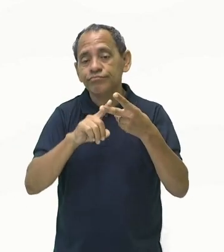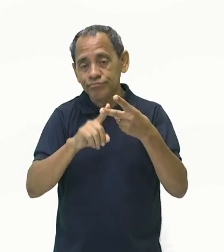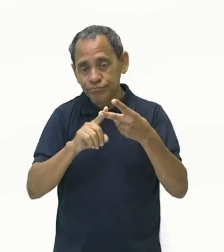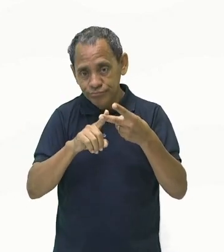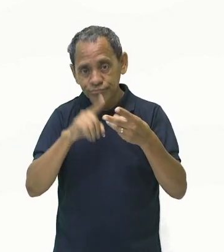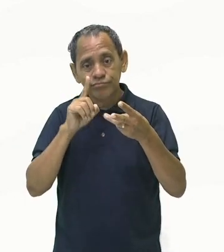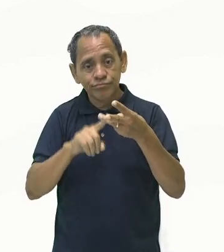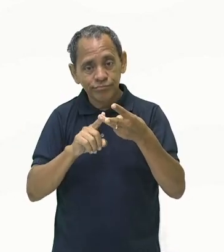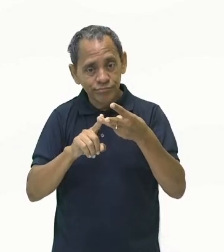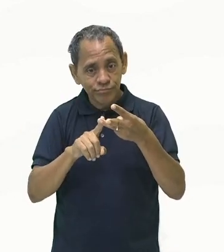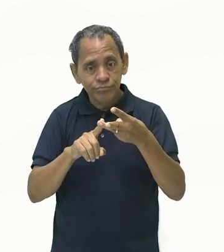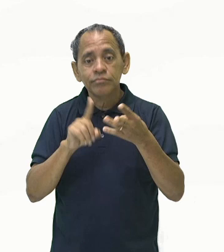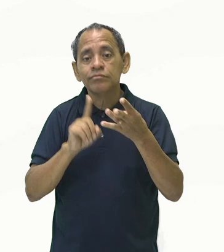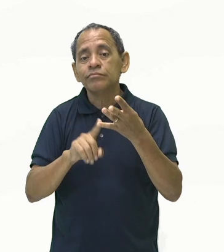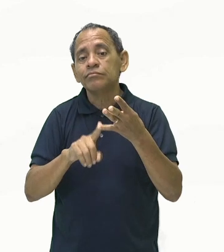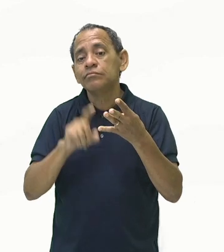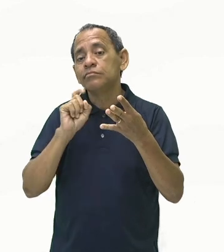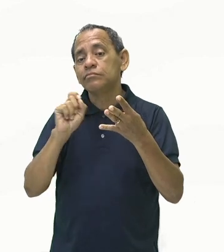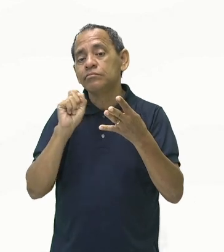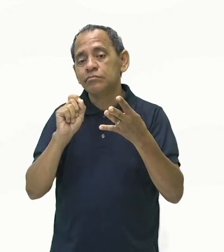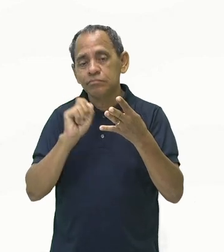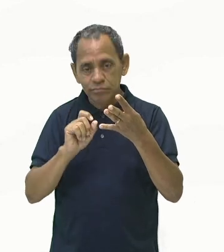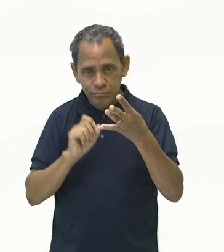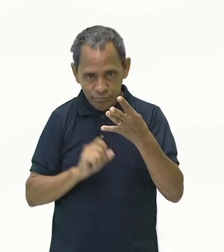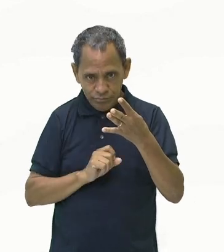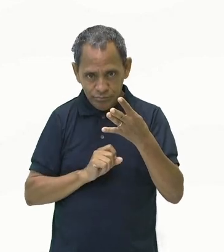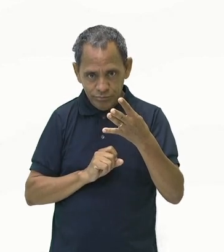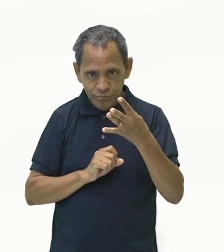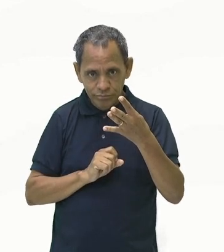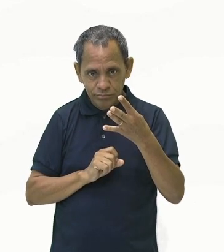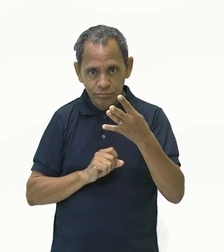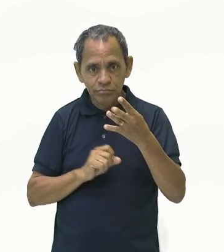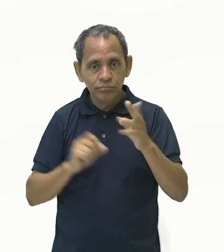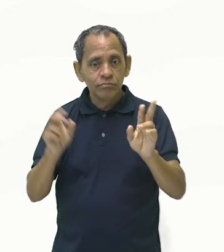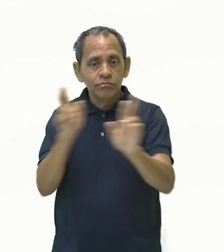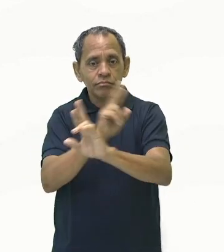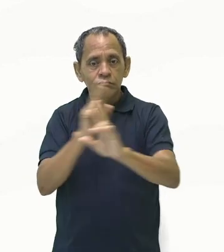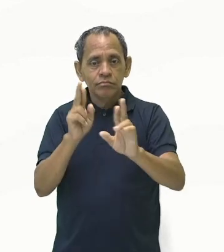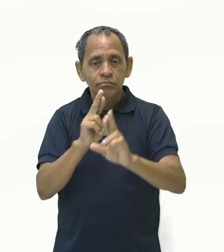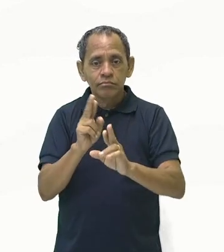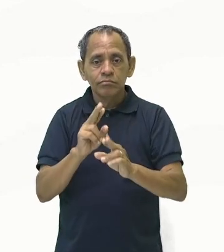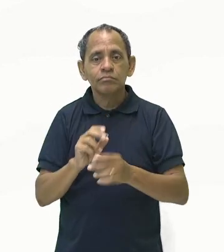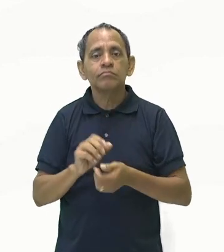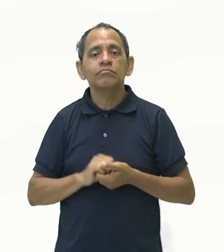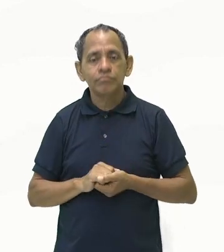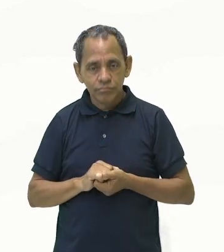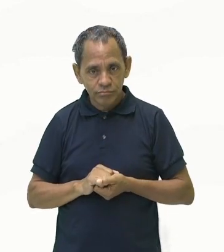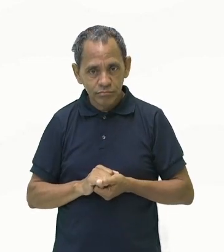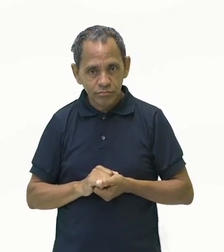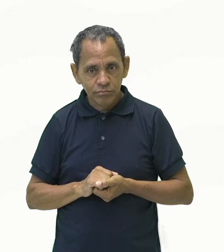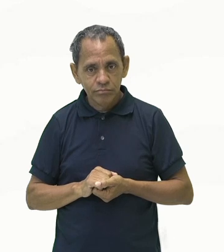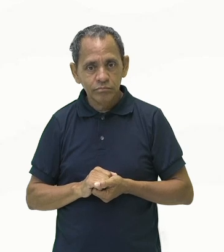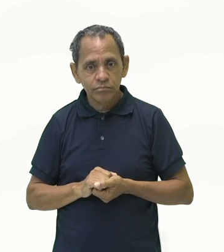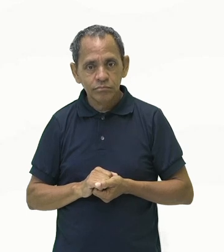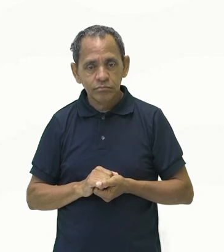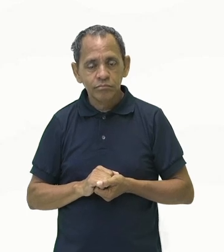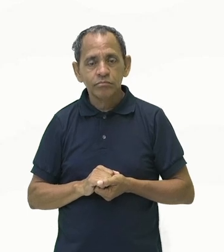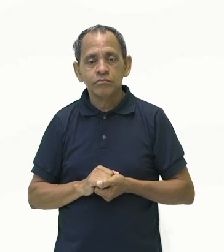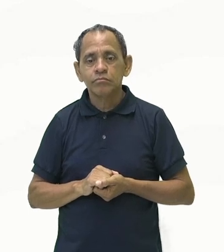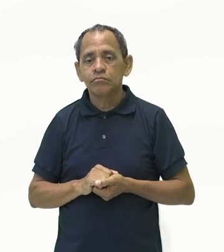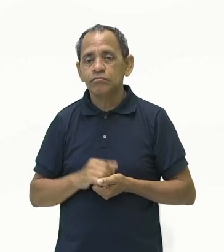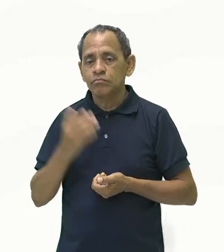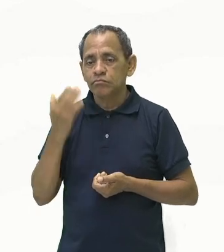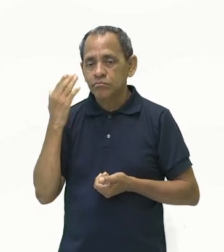e também aqui em relação à natureza, né? Então nós temos